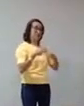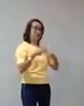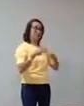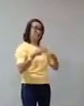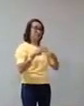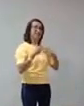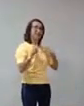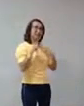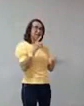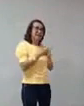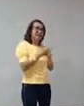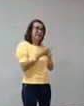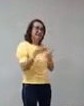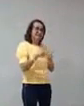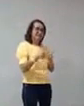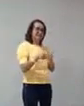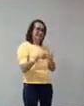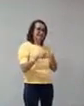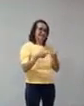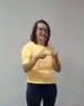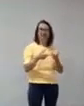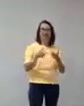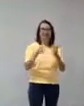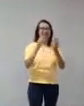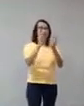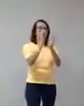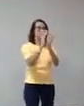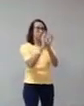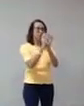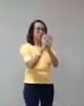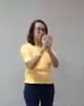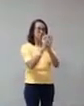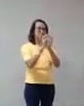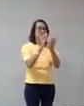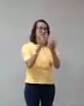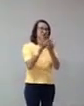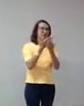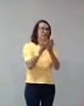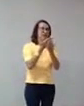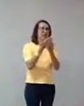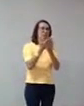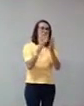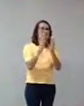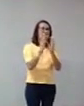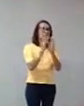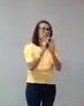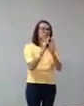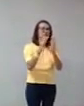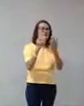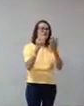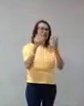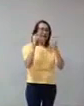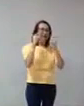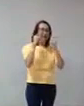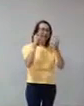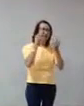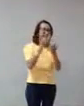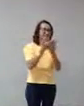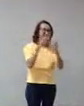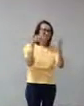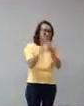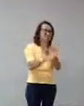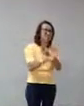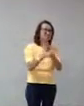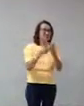de neurociência, de sistema nervoso, de cérebro, de cortes histológicos, aquele